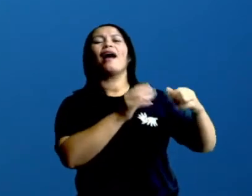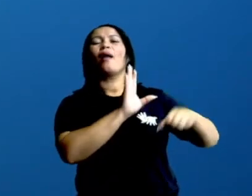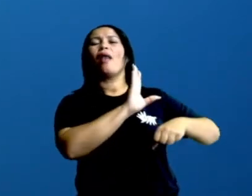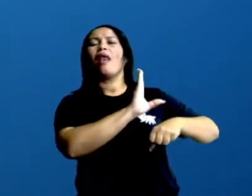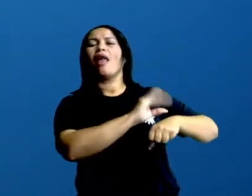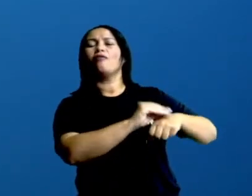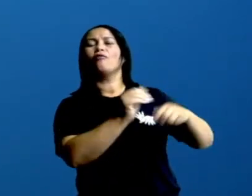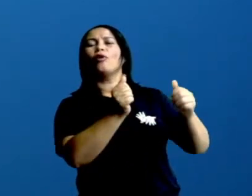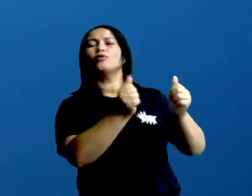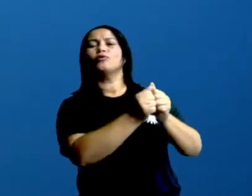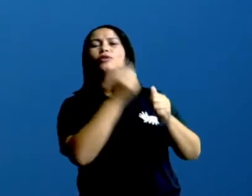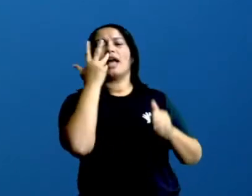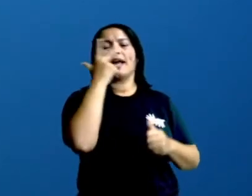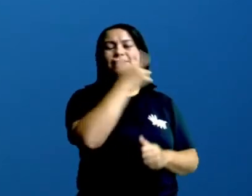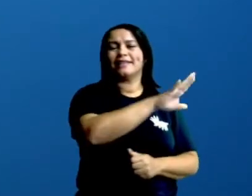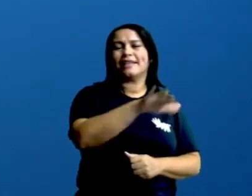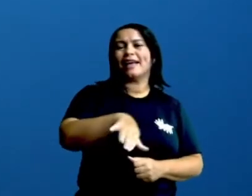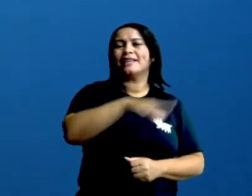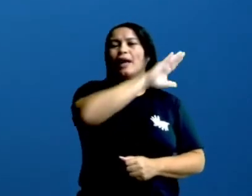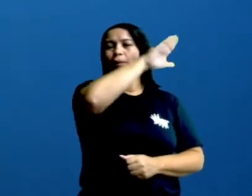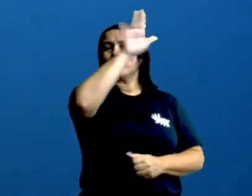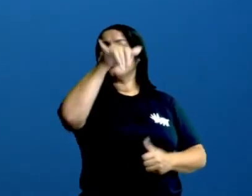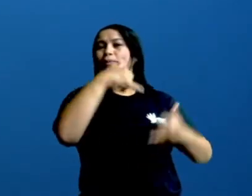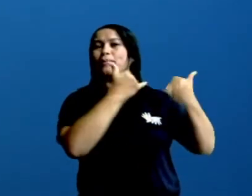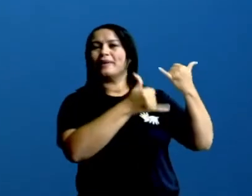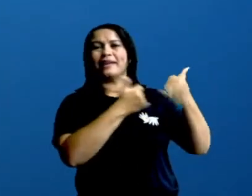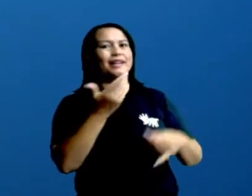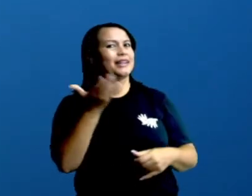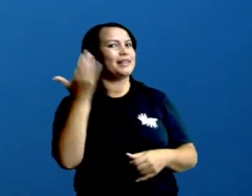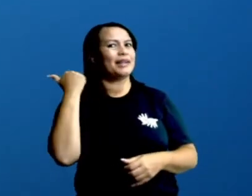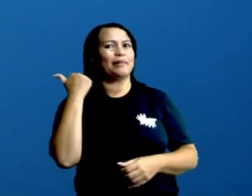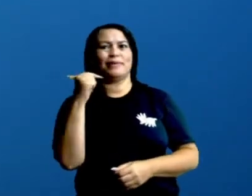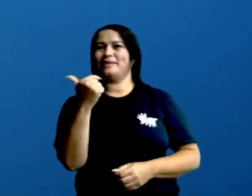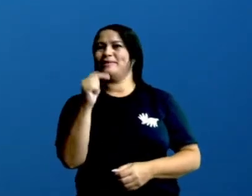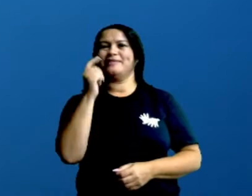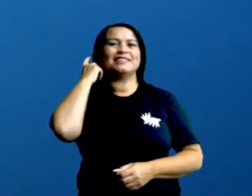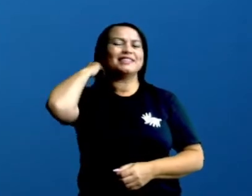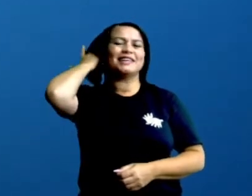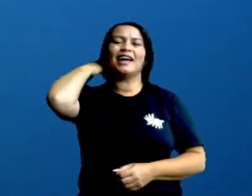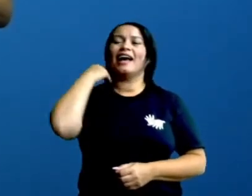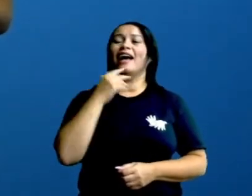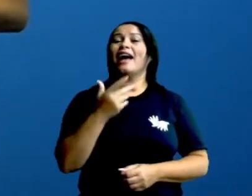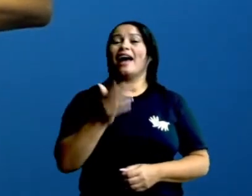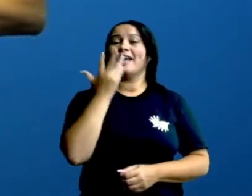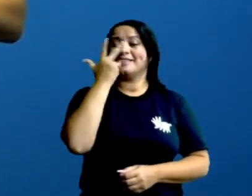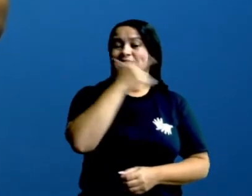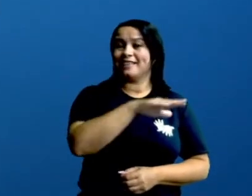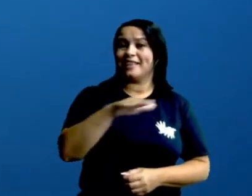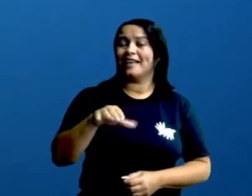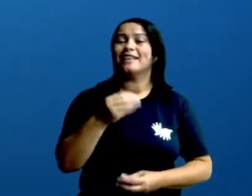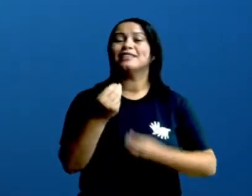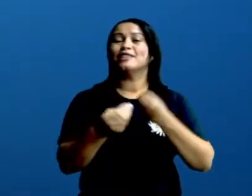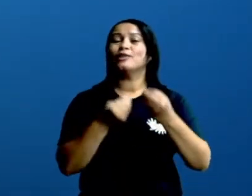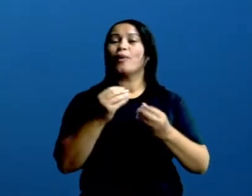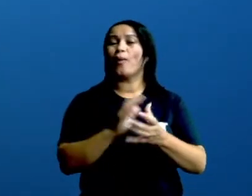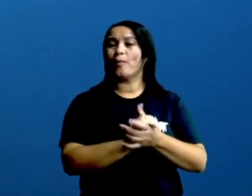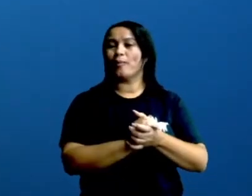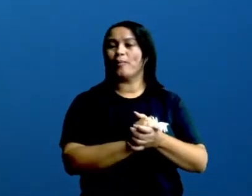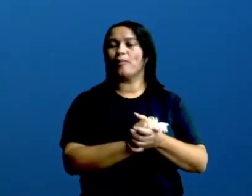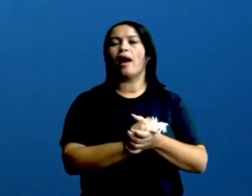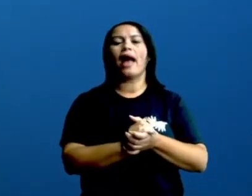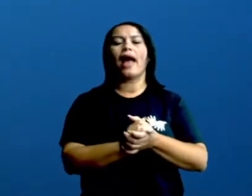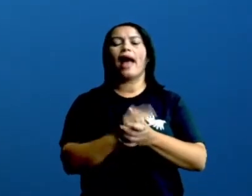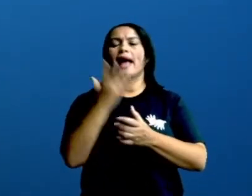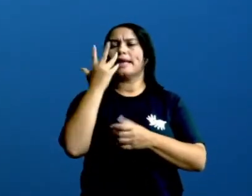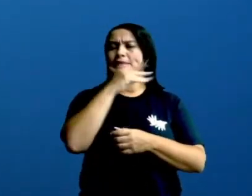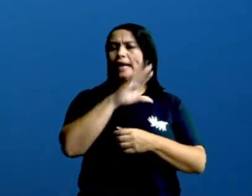crianças junto com os adultos misturados aqui brincando. E antigamente não tinha isso não, tá? As crianças eram vistas assim,